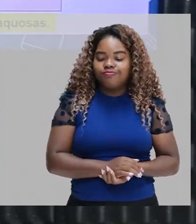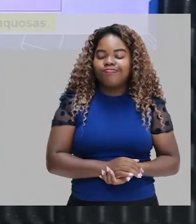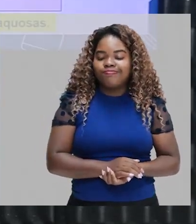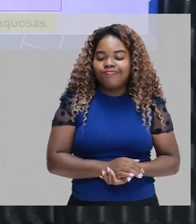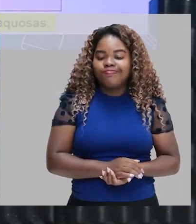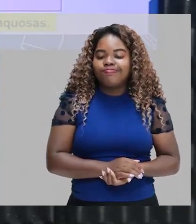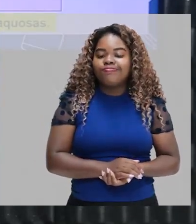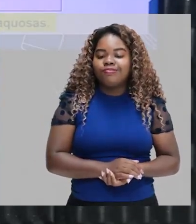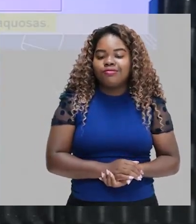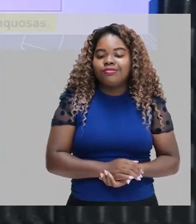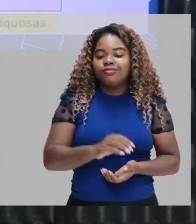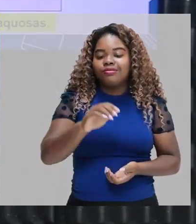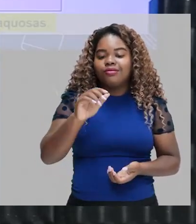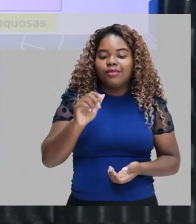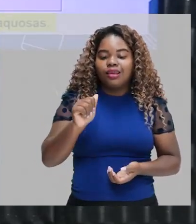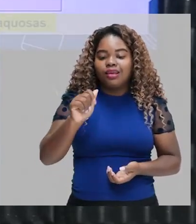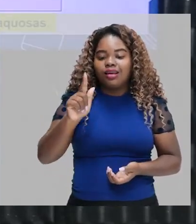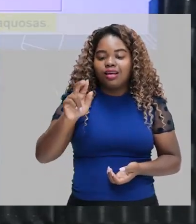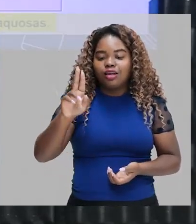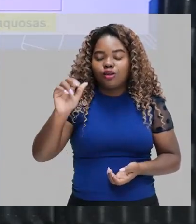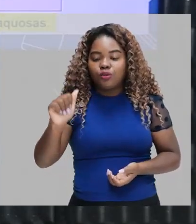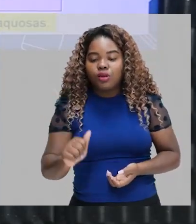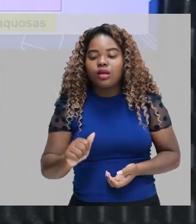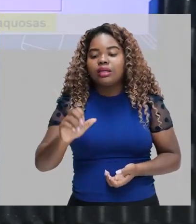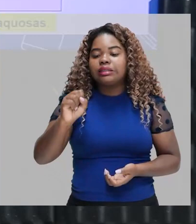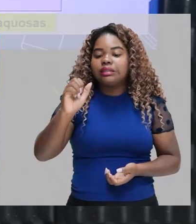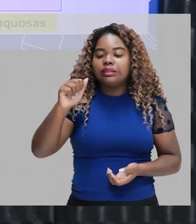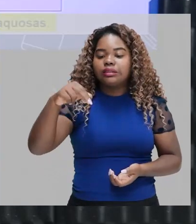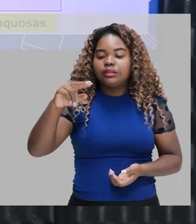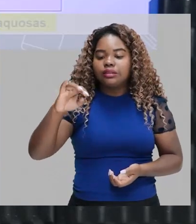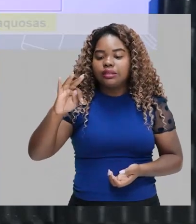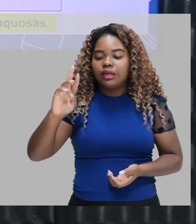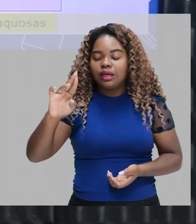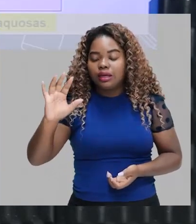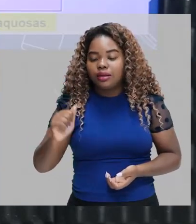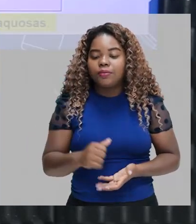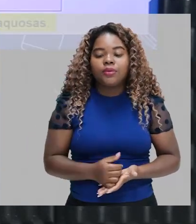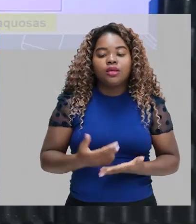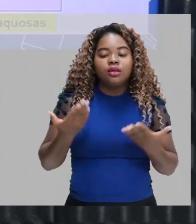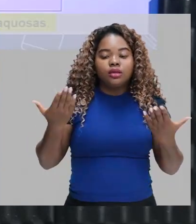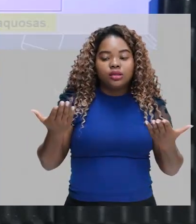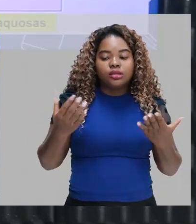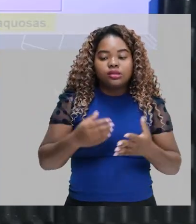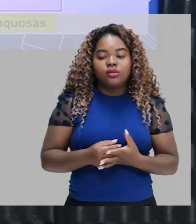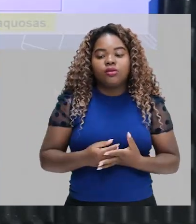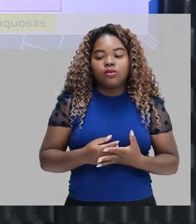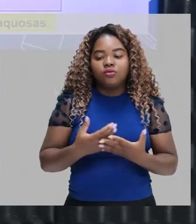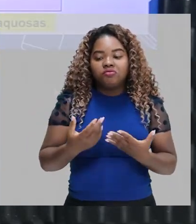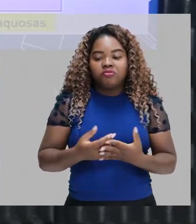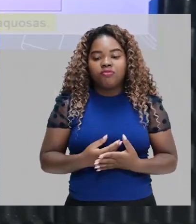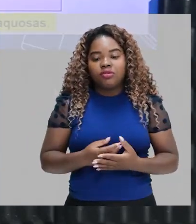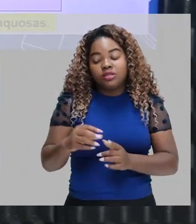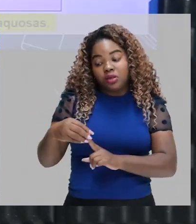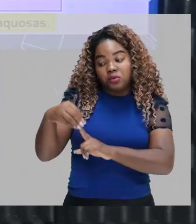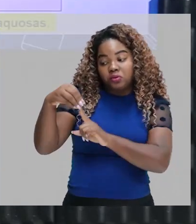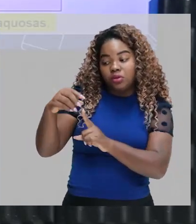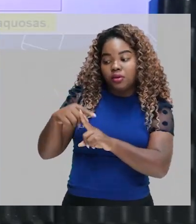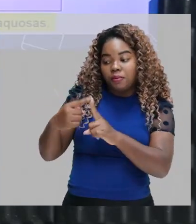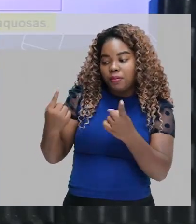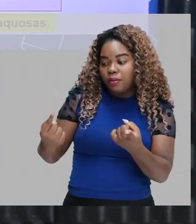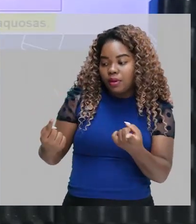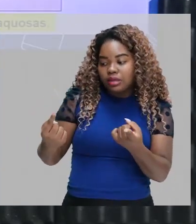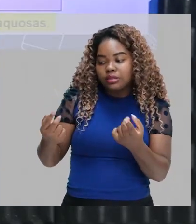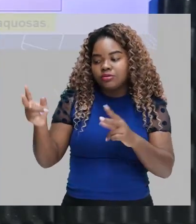né? No caso, o hipoclorito, não vai conseguir. Então, o aspecto, ele vai ser um aspecto uniforme e que você